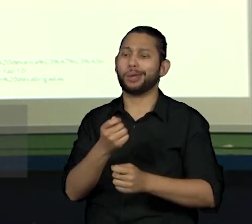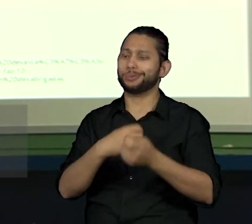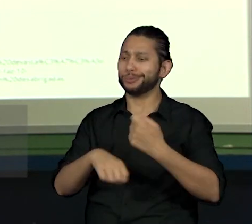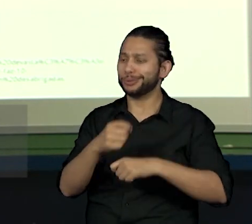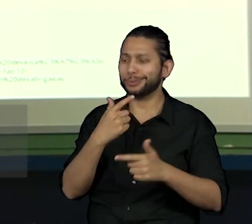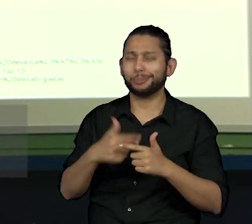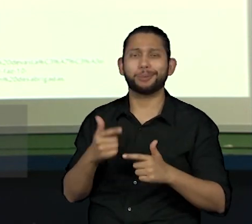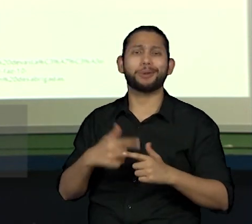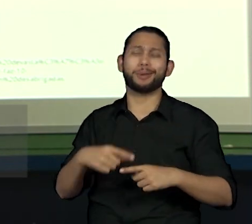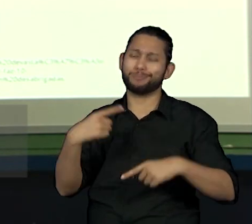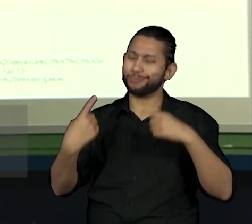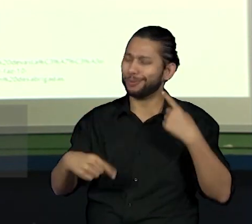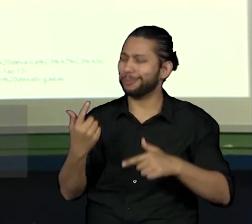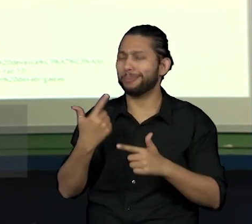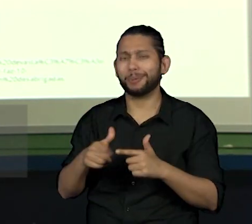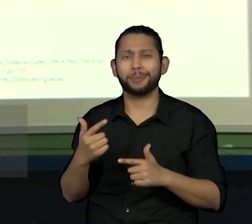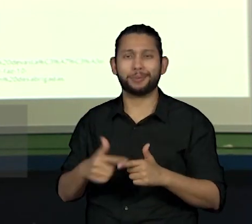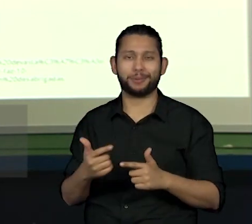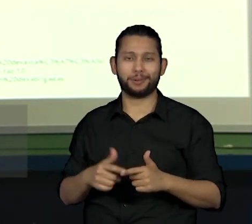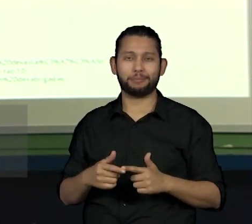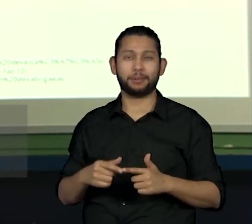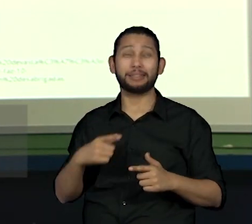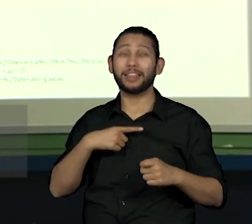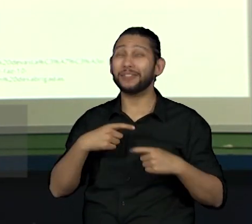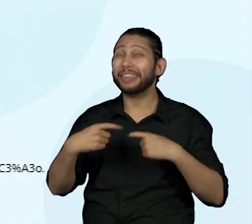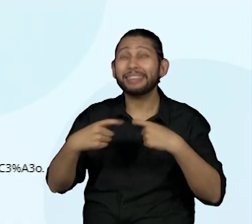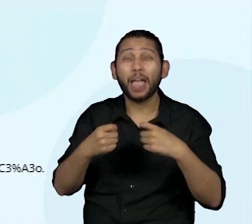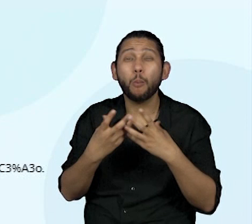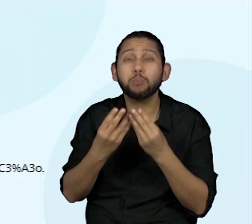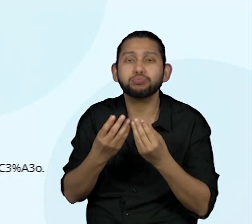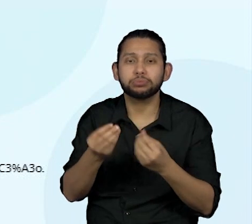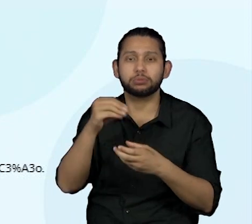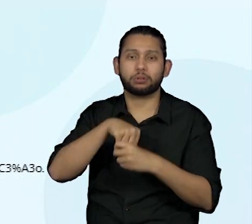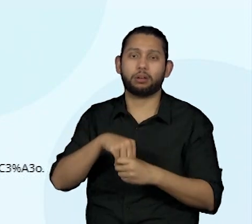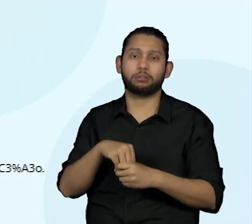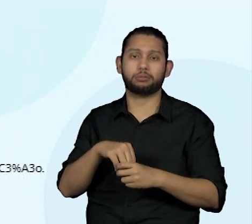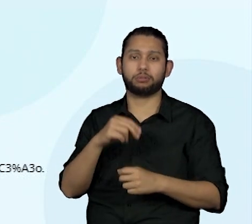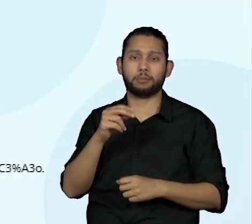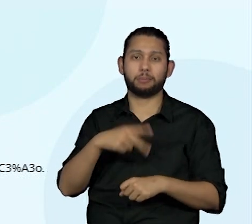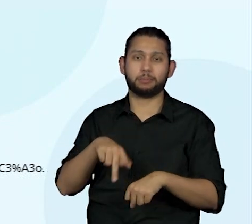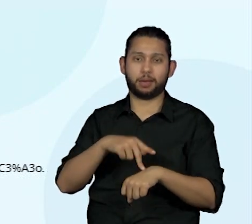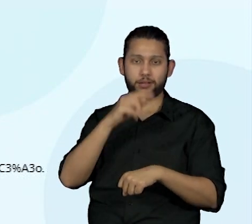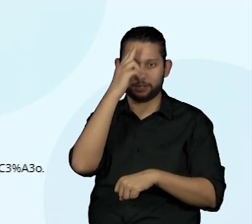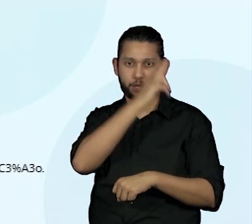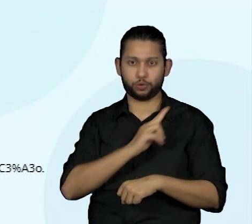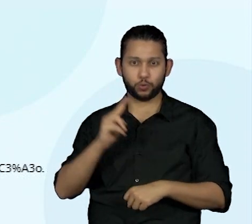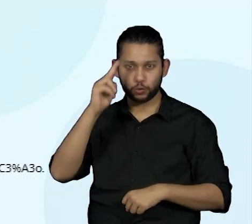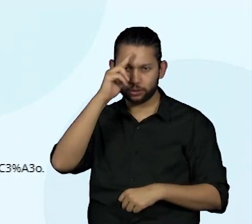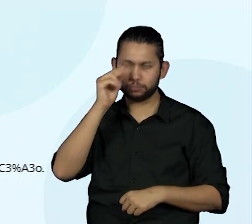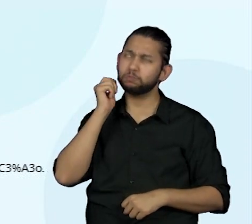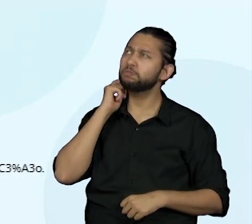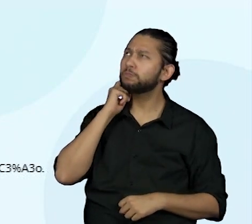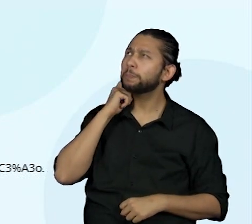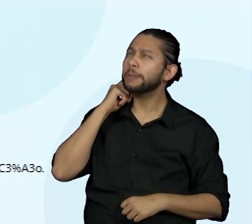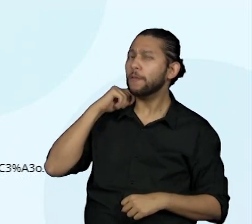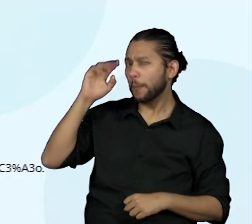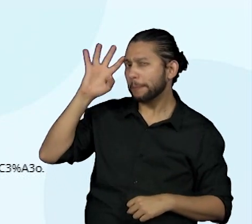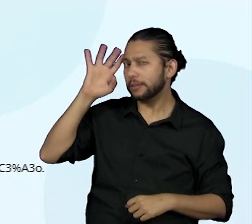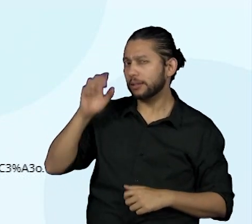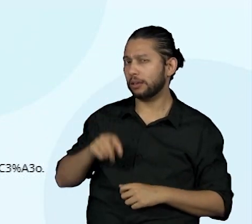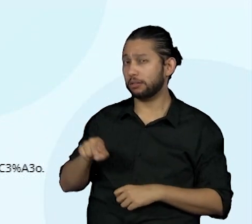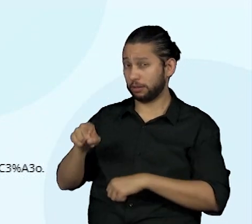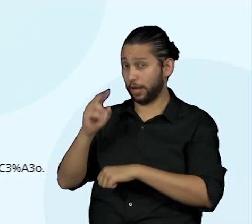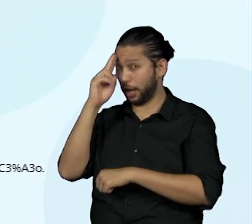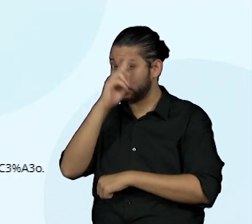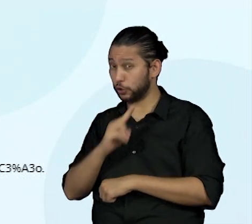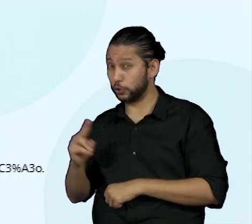econômicos, políticos, um país que enfrentou guerras civis. Será que o Haiti tem o mesmo controle que o Chile em relação a esses